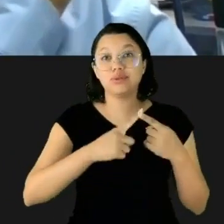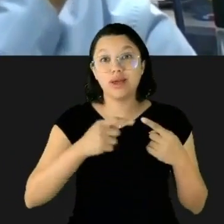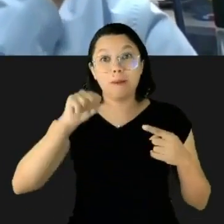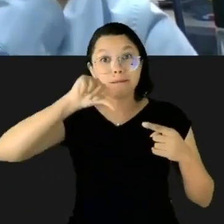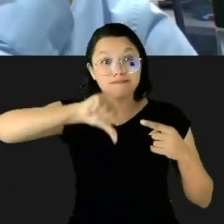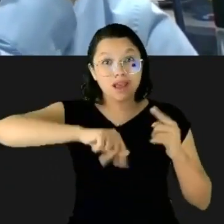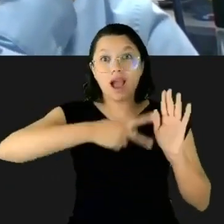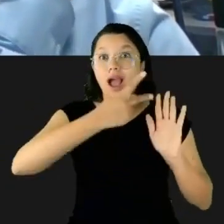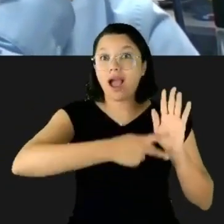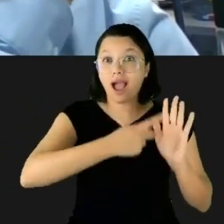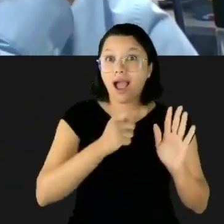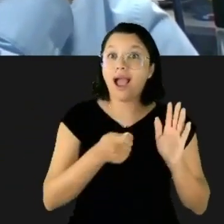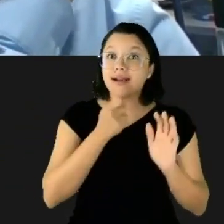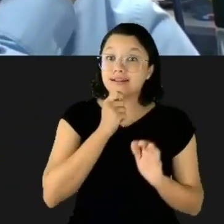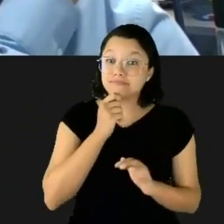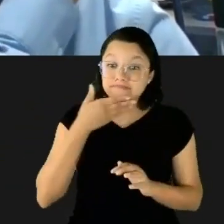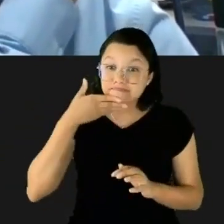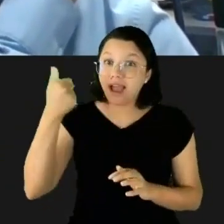improviso.